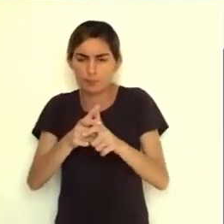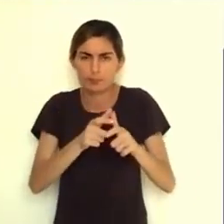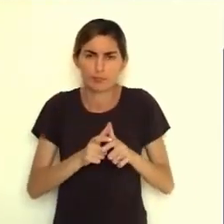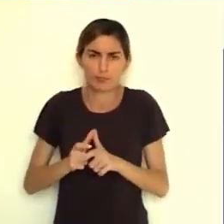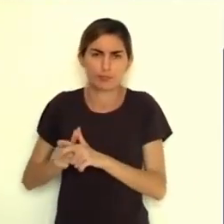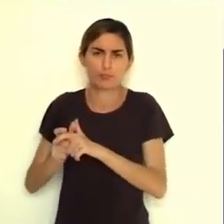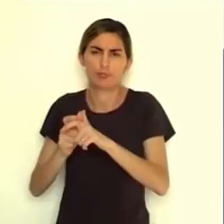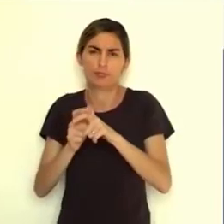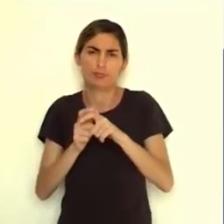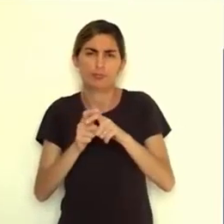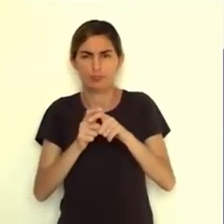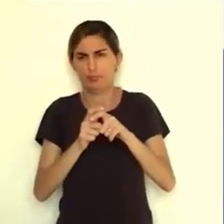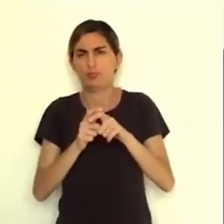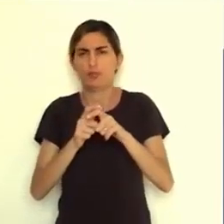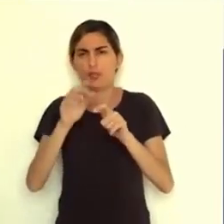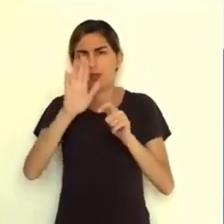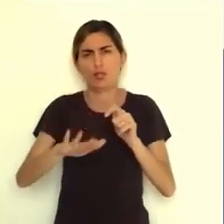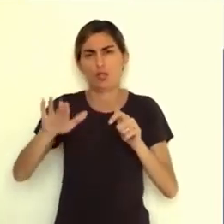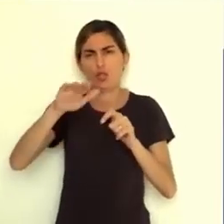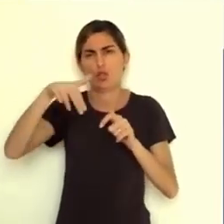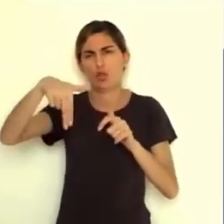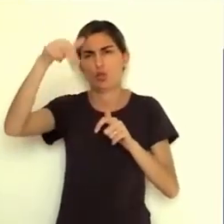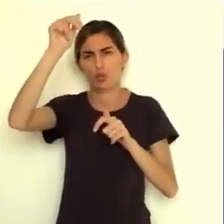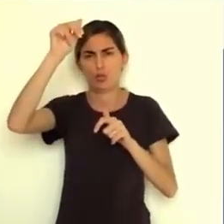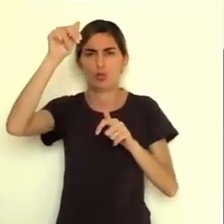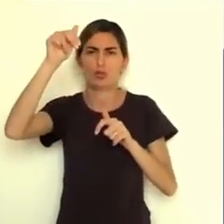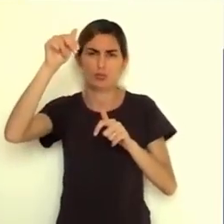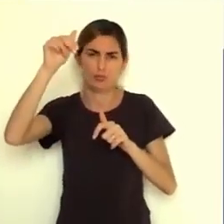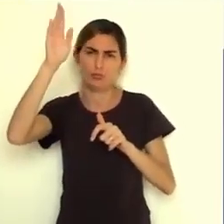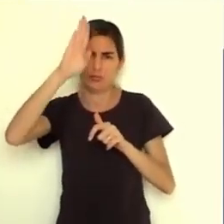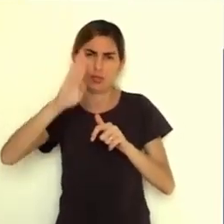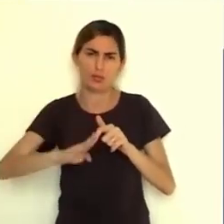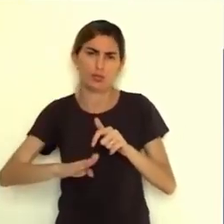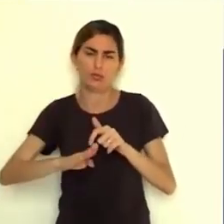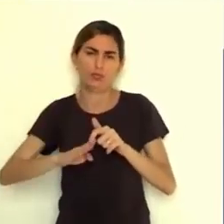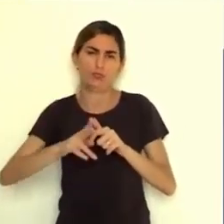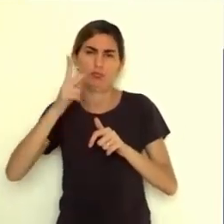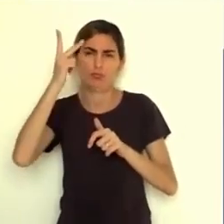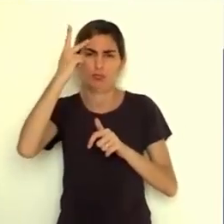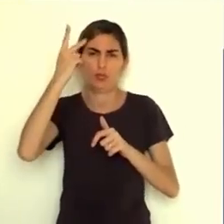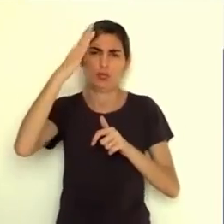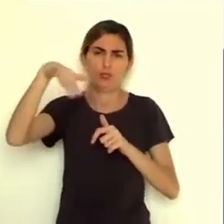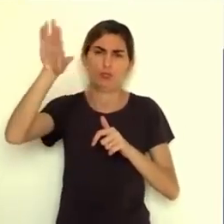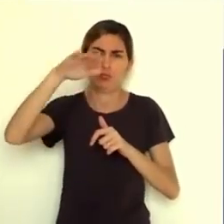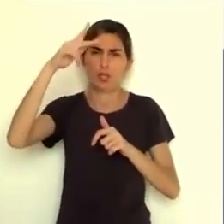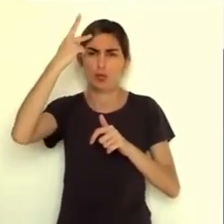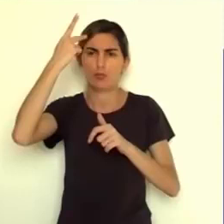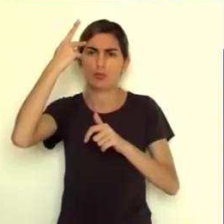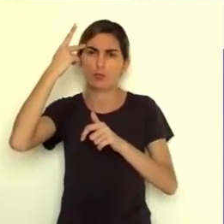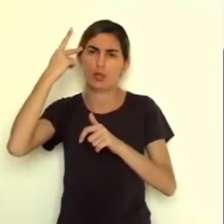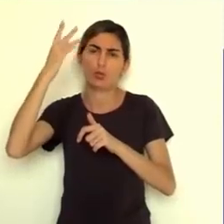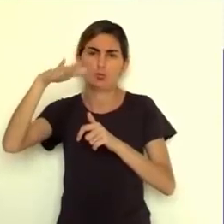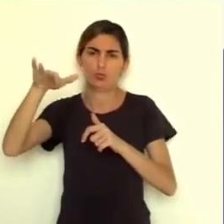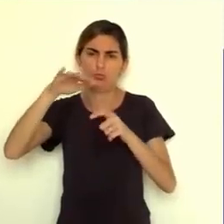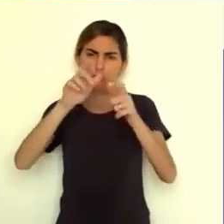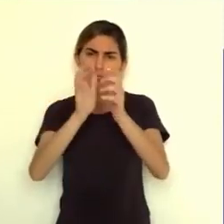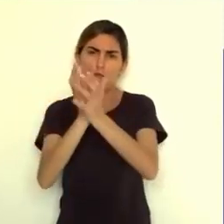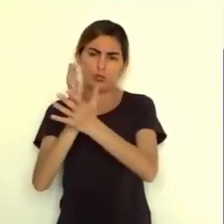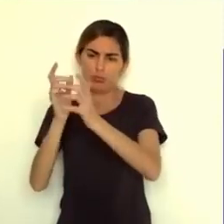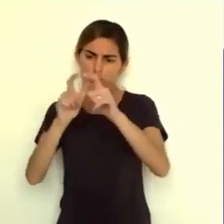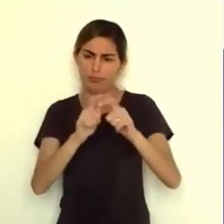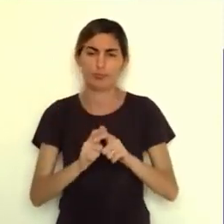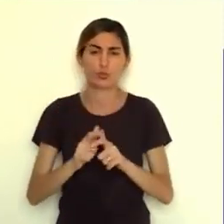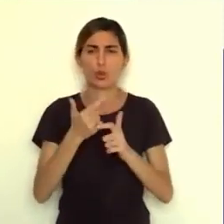de ocupação e de colonização na região norte do Brasil e algumas colônias em São Paulo,